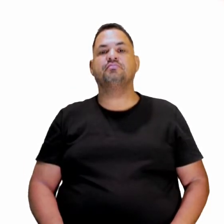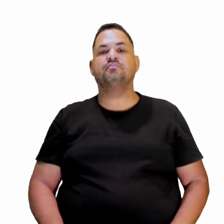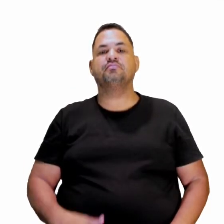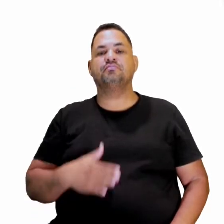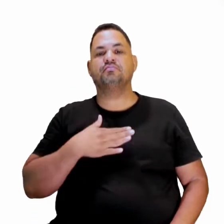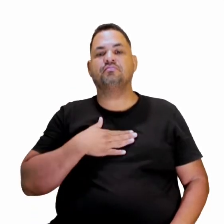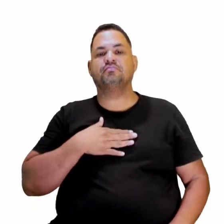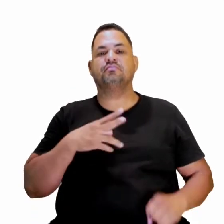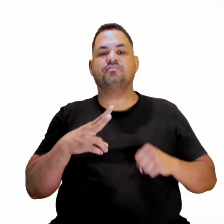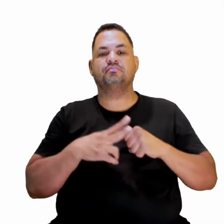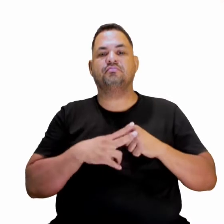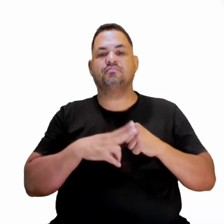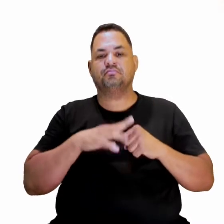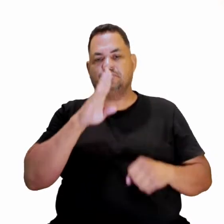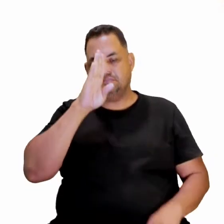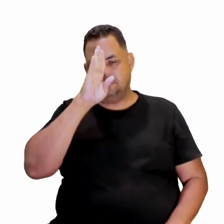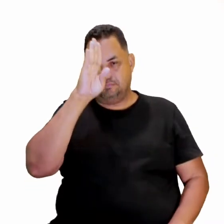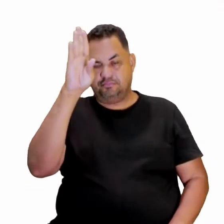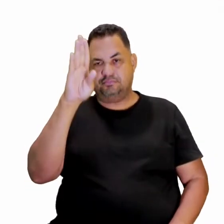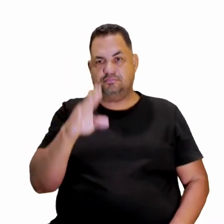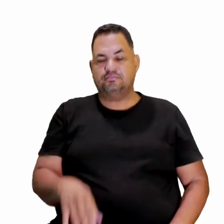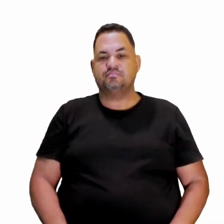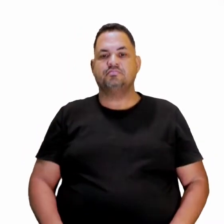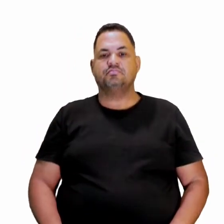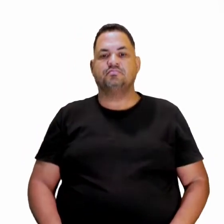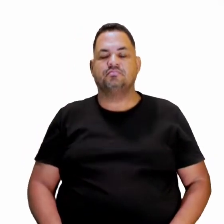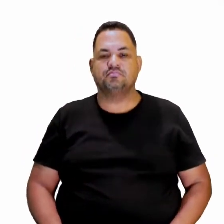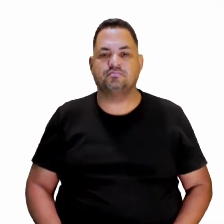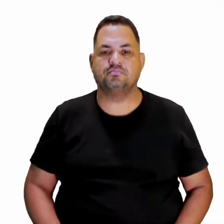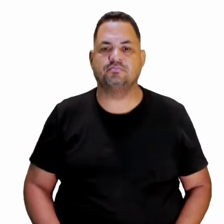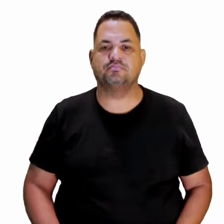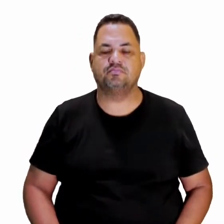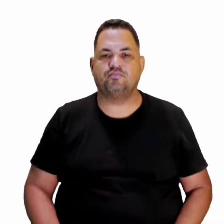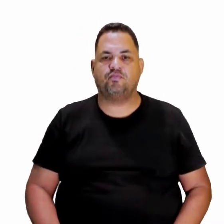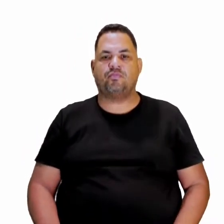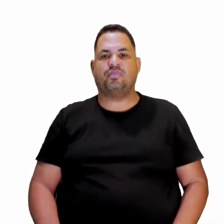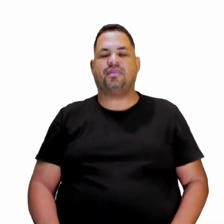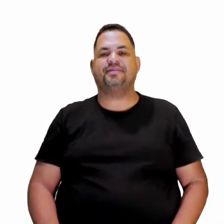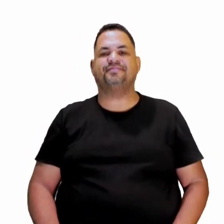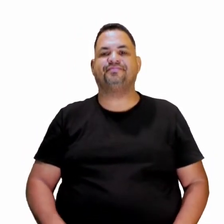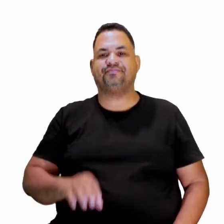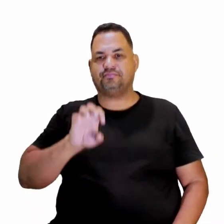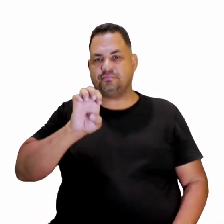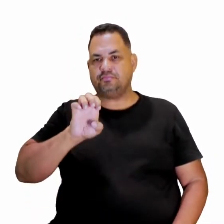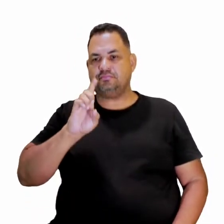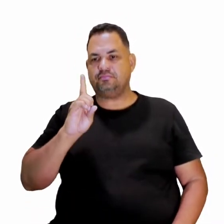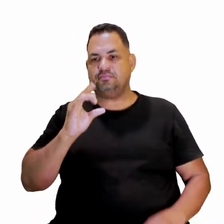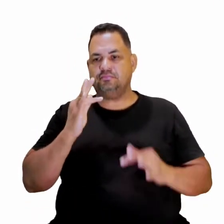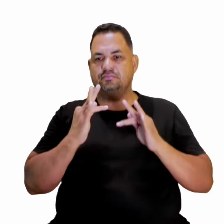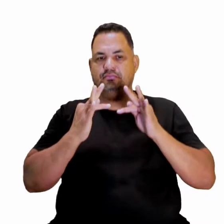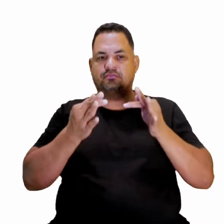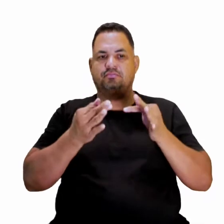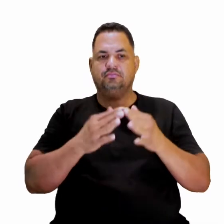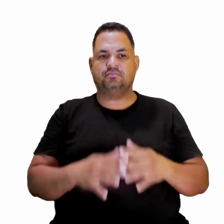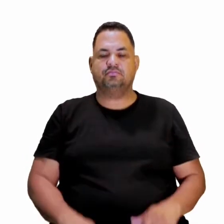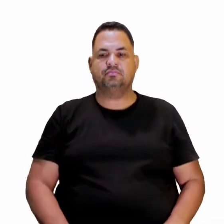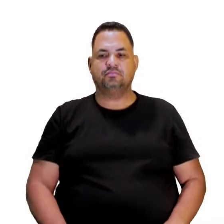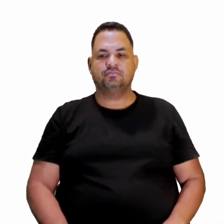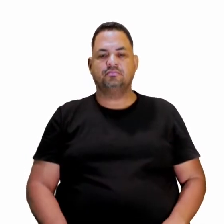meu verbo principal. Ele, se esse meu ed, fica